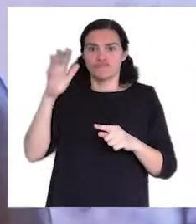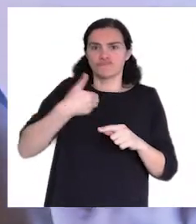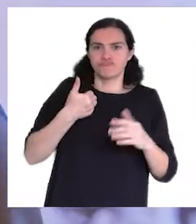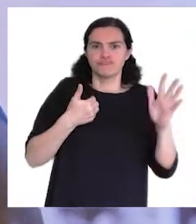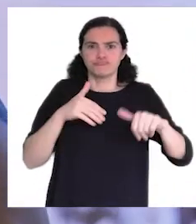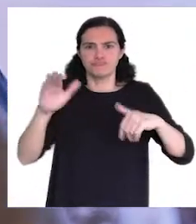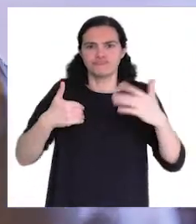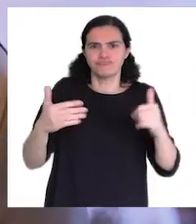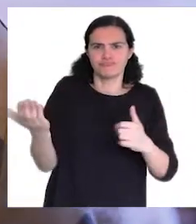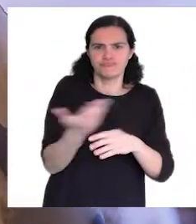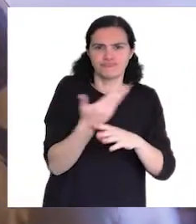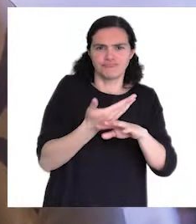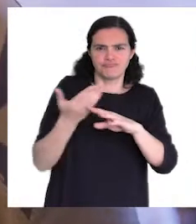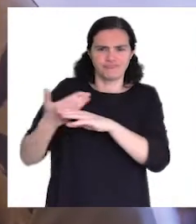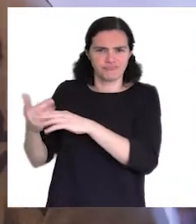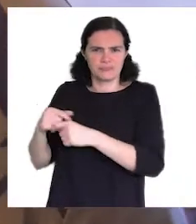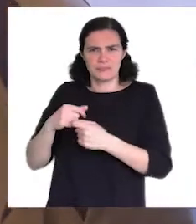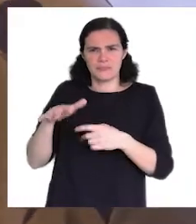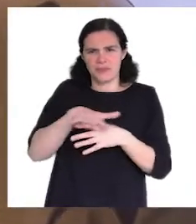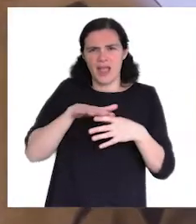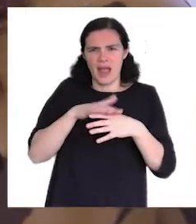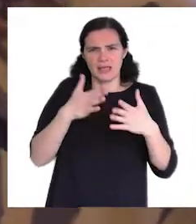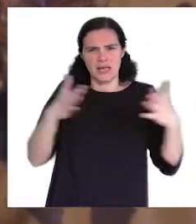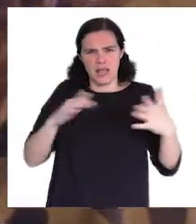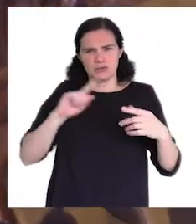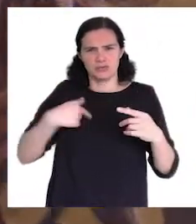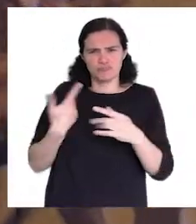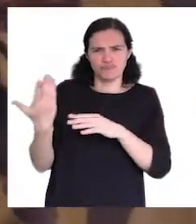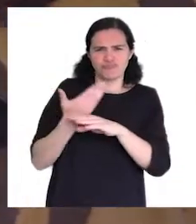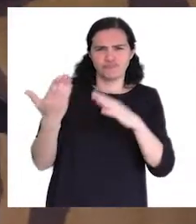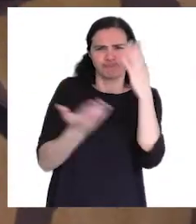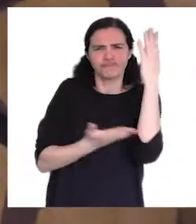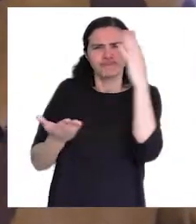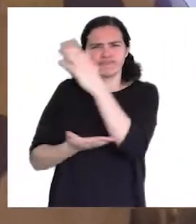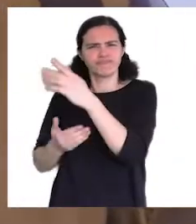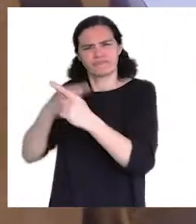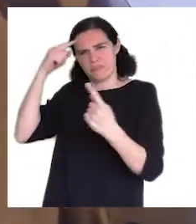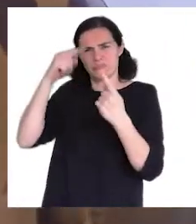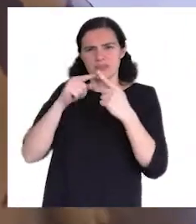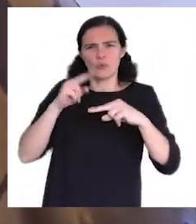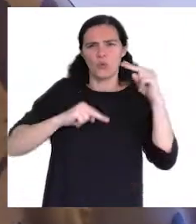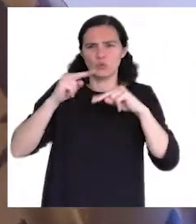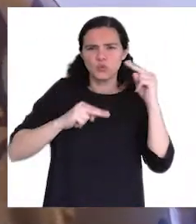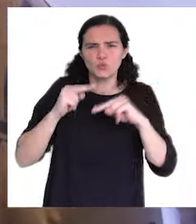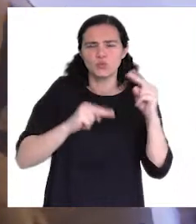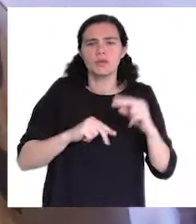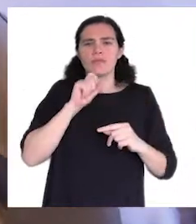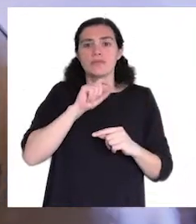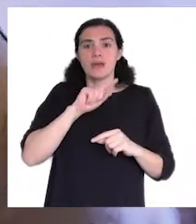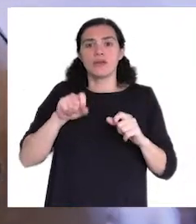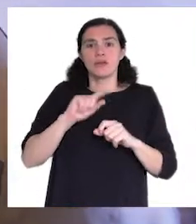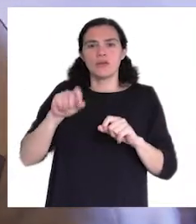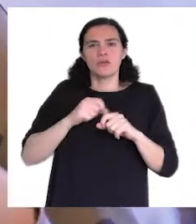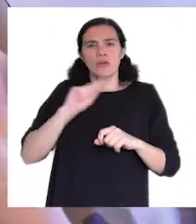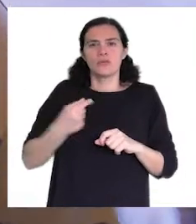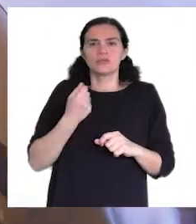desvastando áreas bastante grandes, no sentido da construção civil, no sentido de